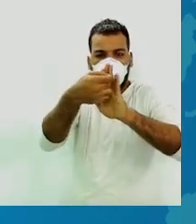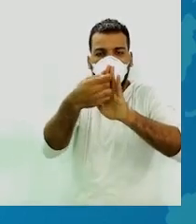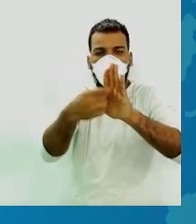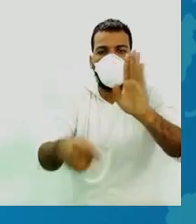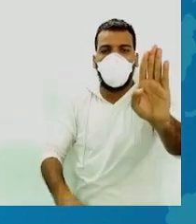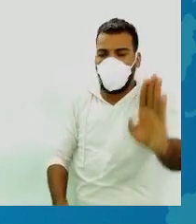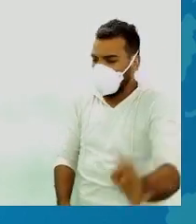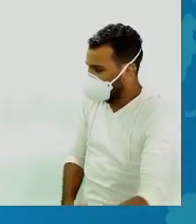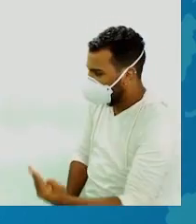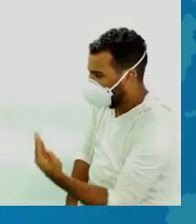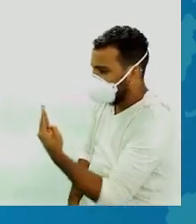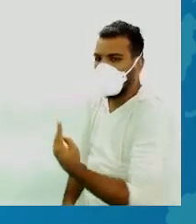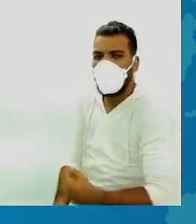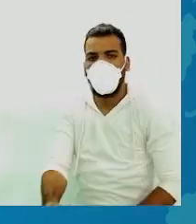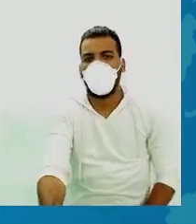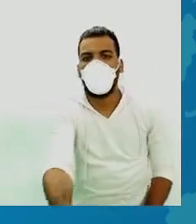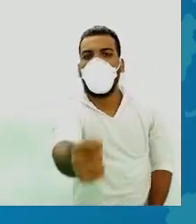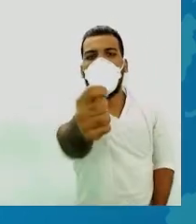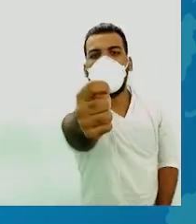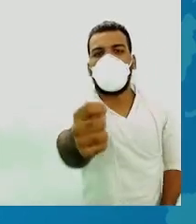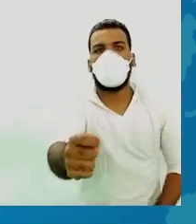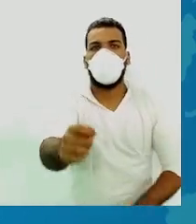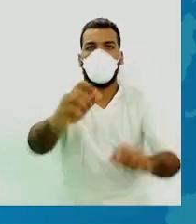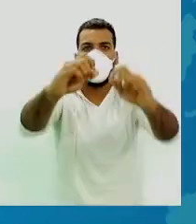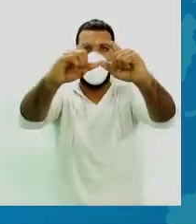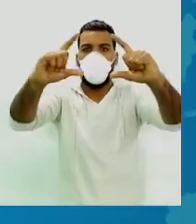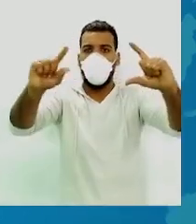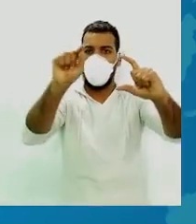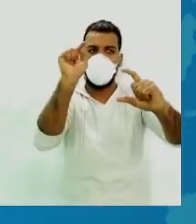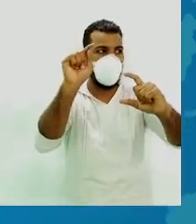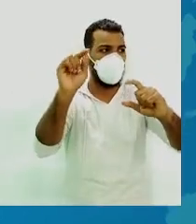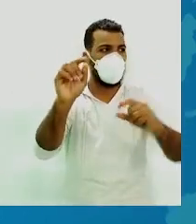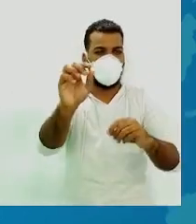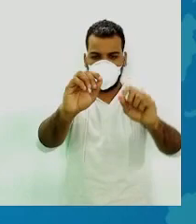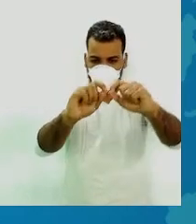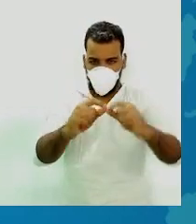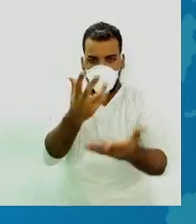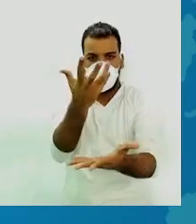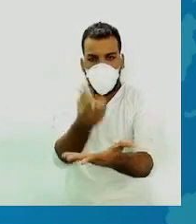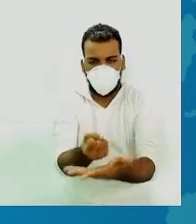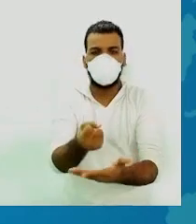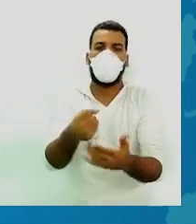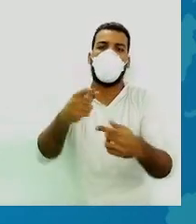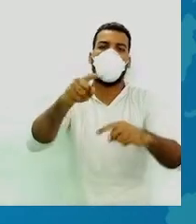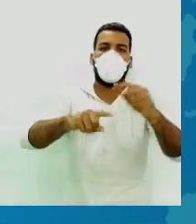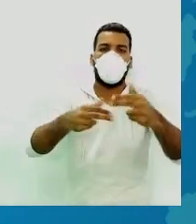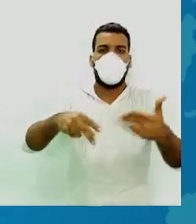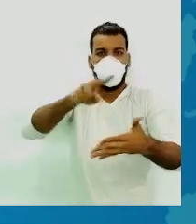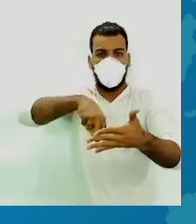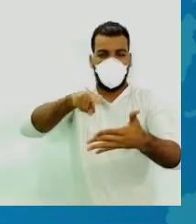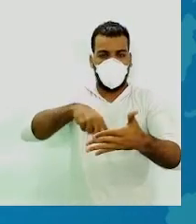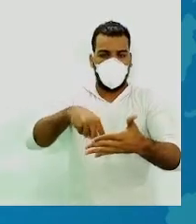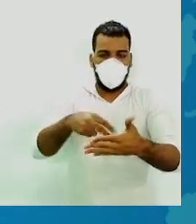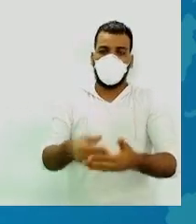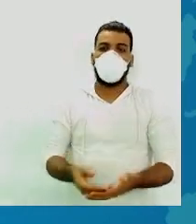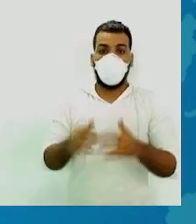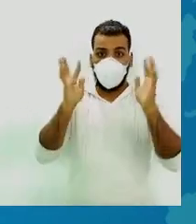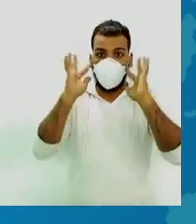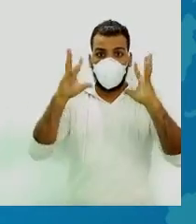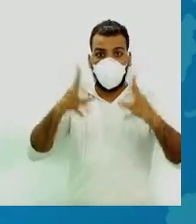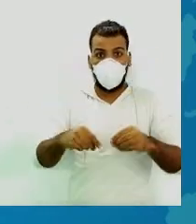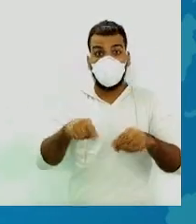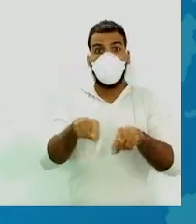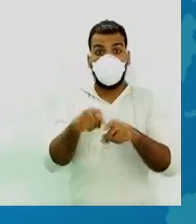baixar os fascículos e os podcasts de todas as nossas aulas de filosofia, inclusive a aula de hoje, certo?